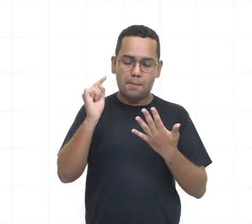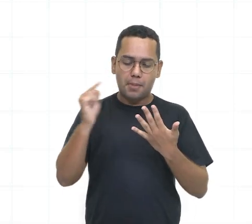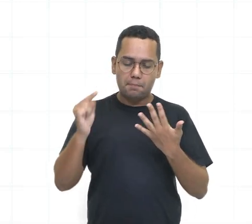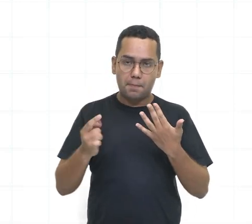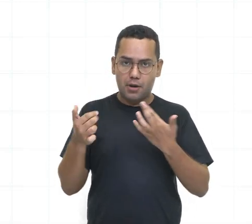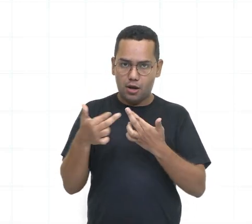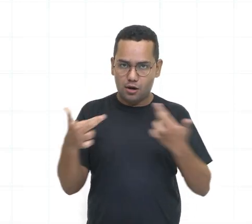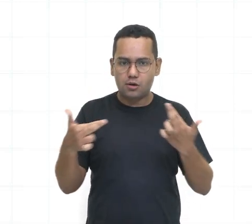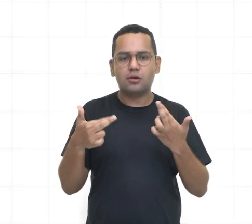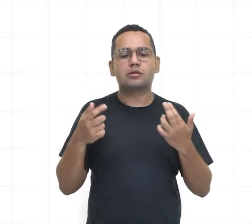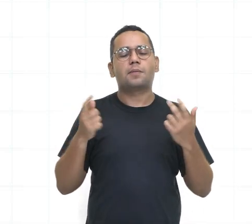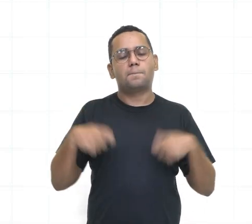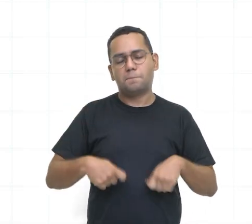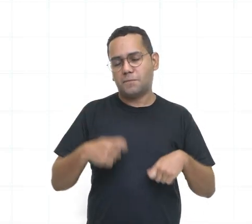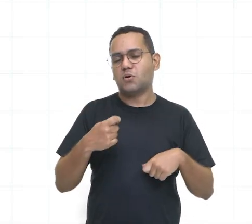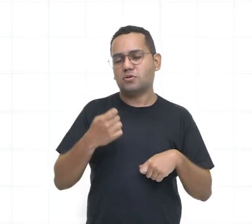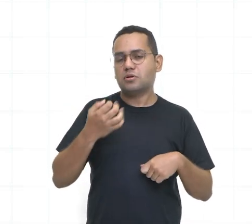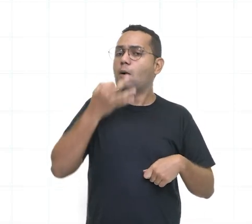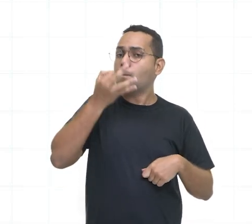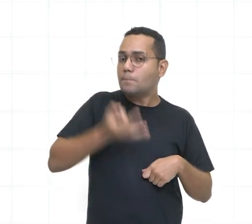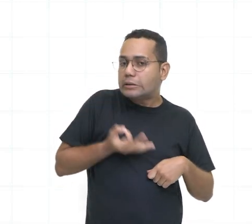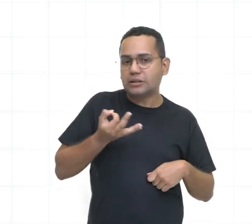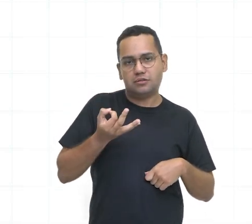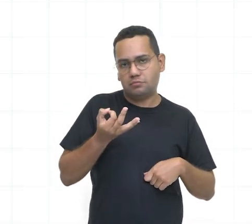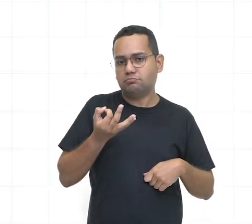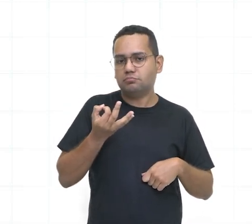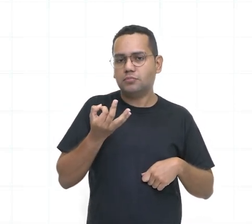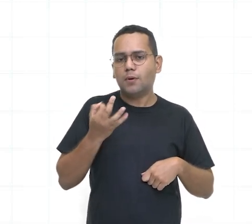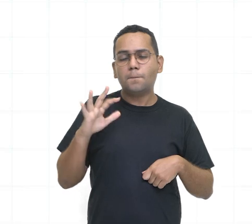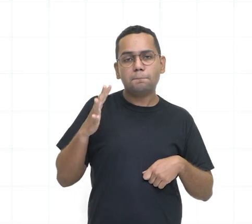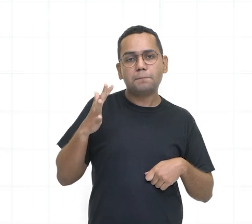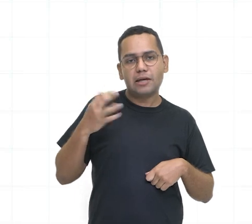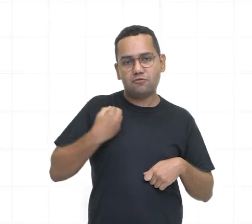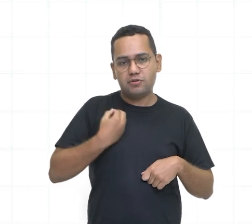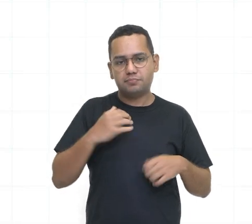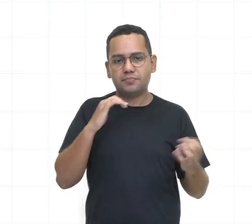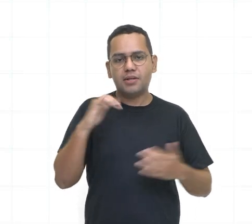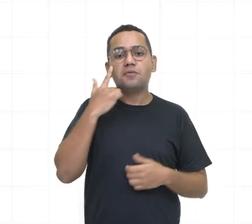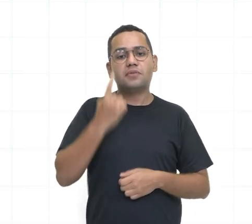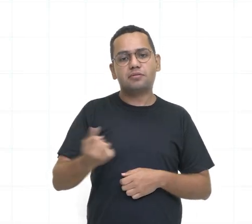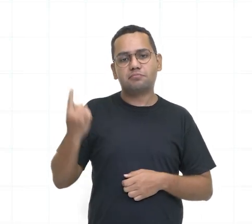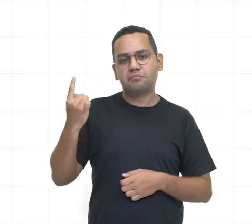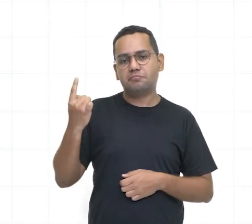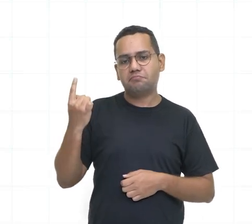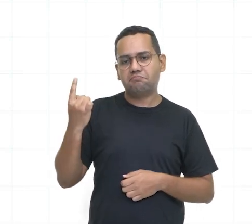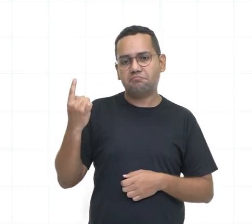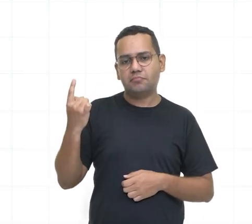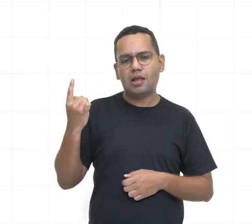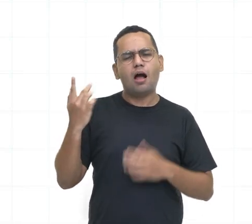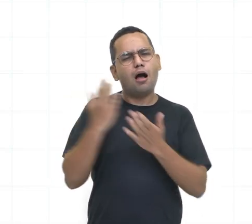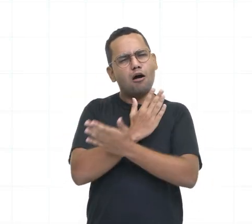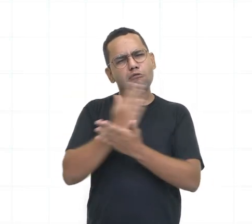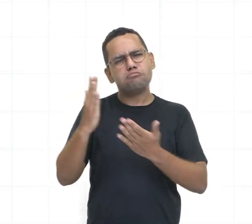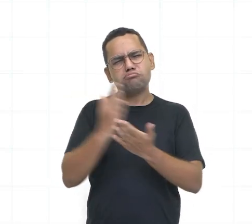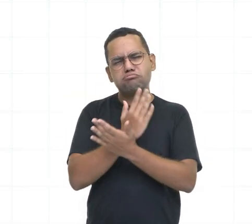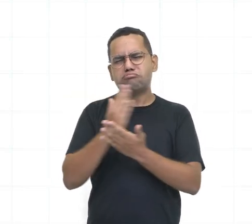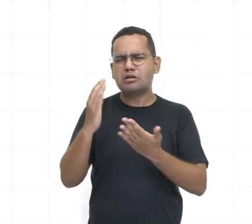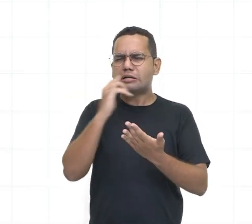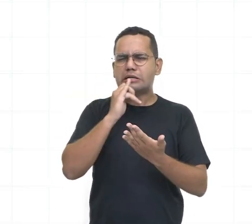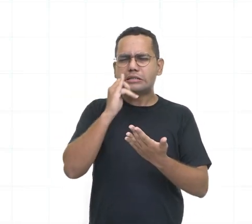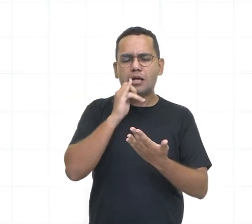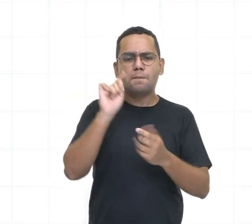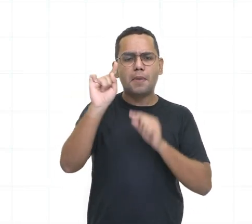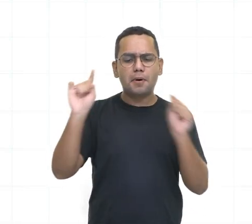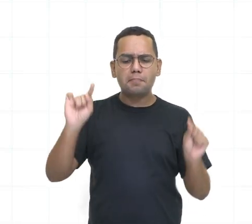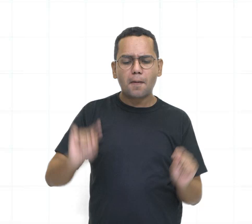idade. Bom, eu trago alguns exemplos de estrelas que já estão há bastante tempo no universo. Uma delas é a